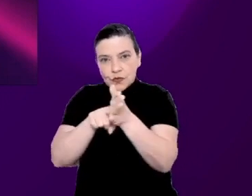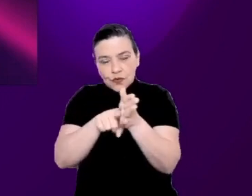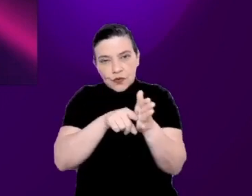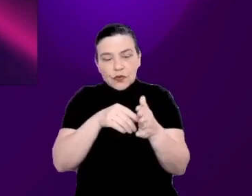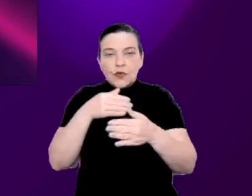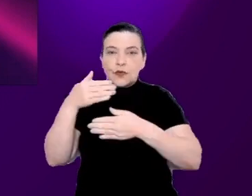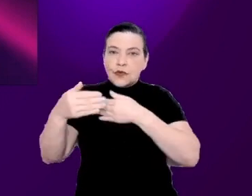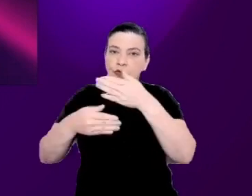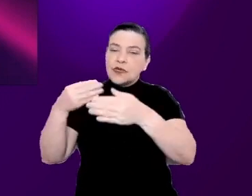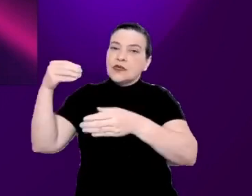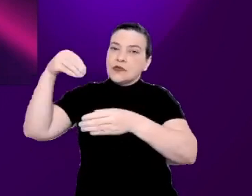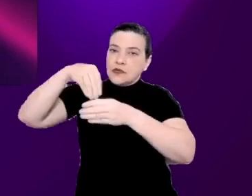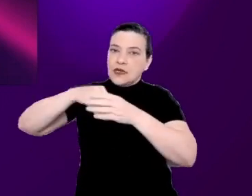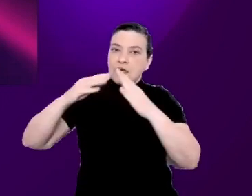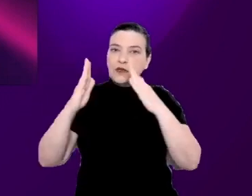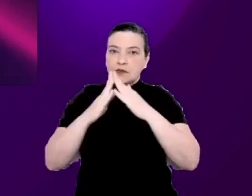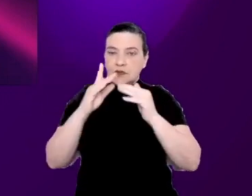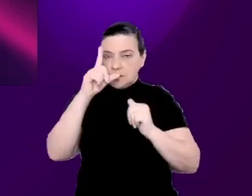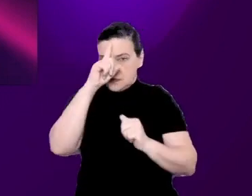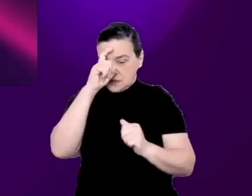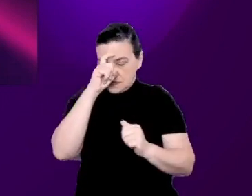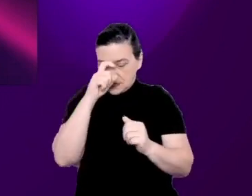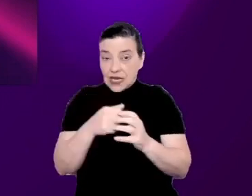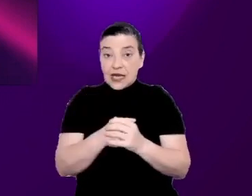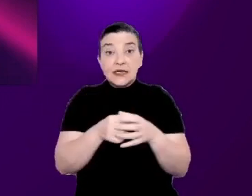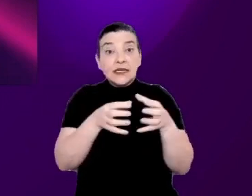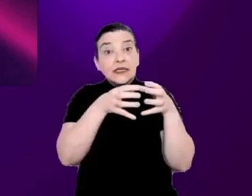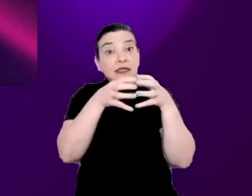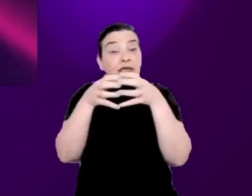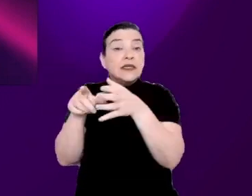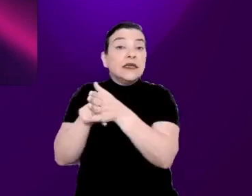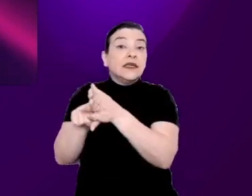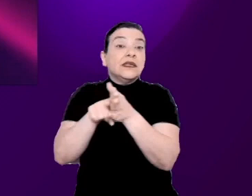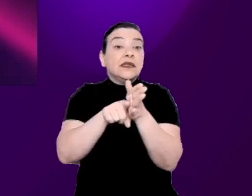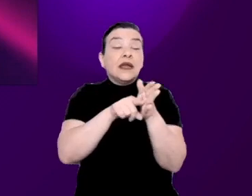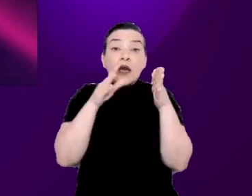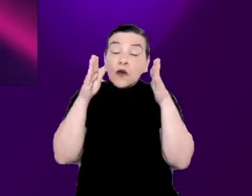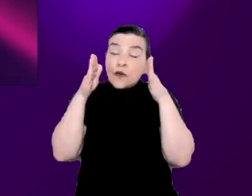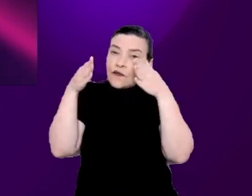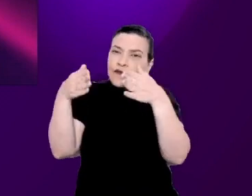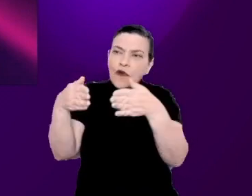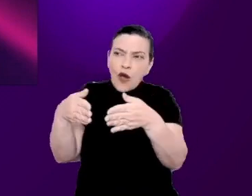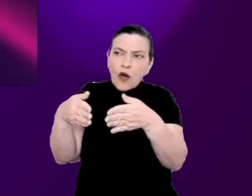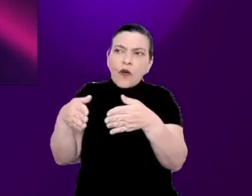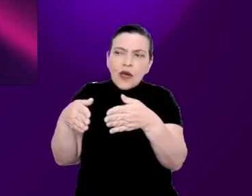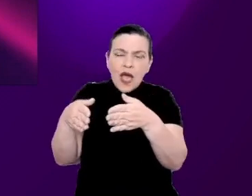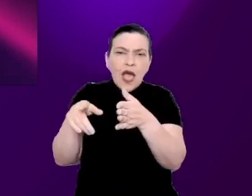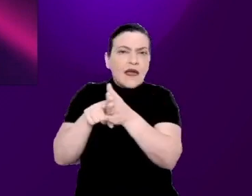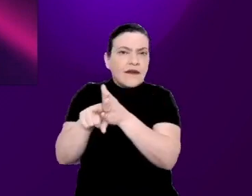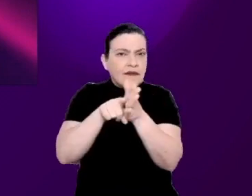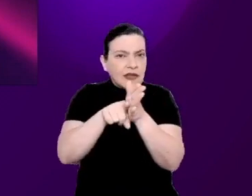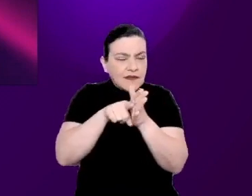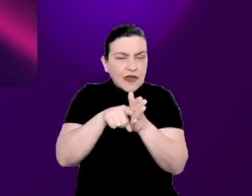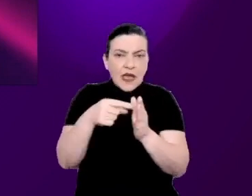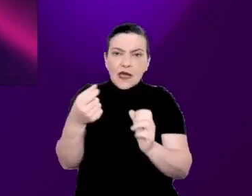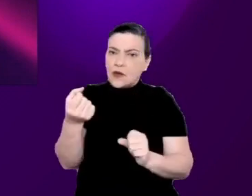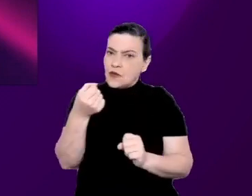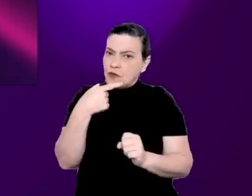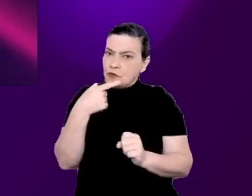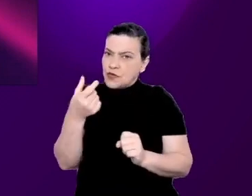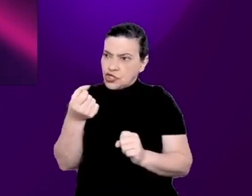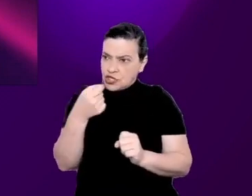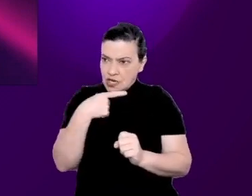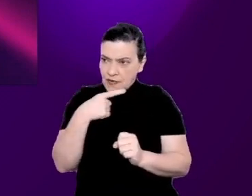nos hospitais. Então, essas auditorias, elas têm o foco de verificar isso, se o medicamento está prescrito para